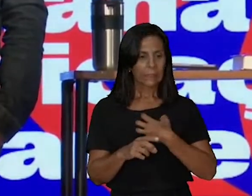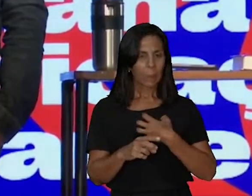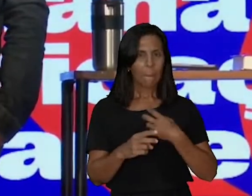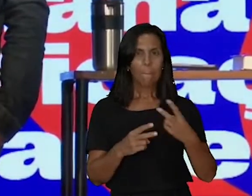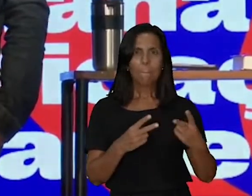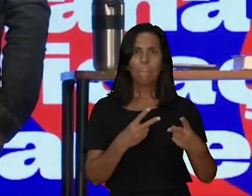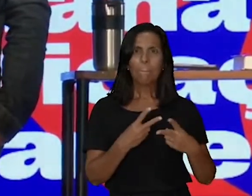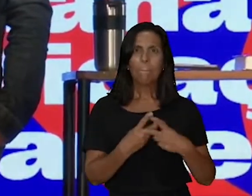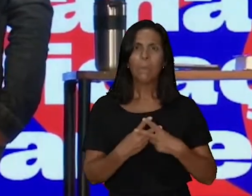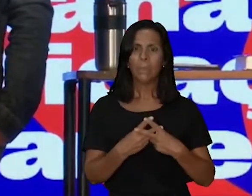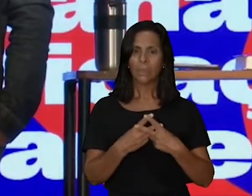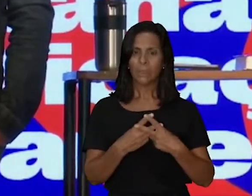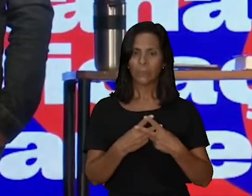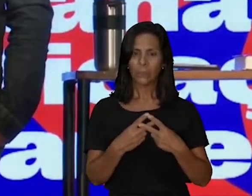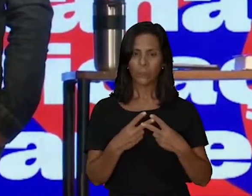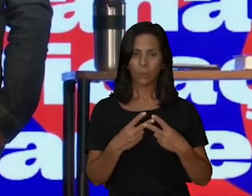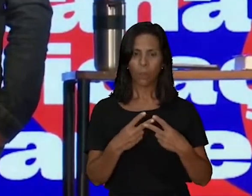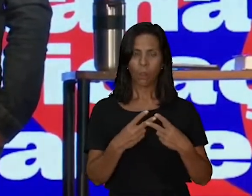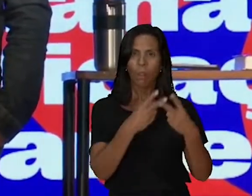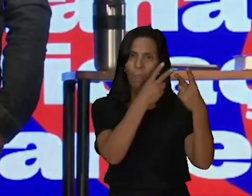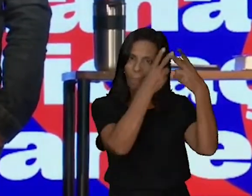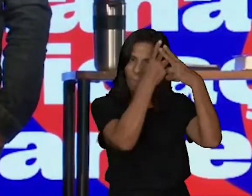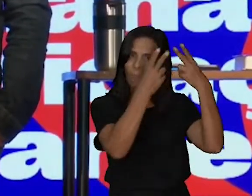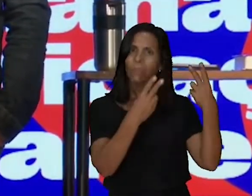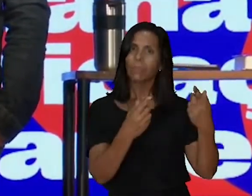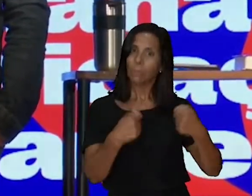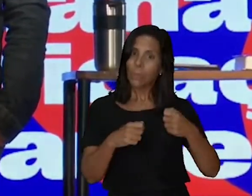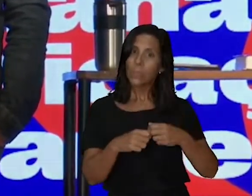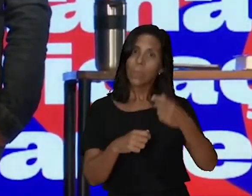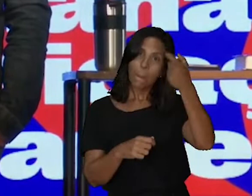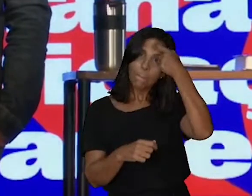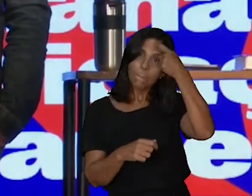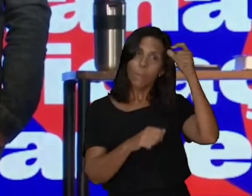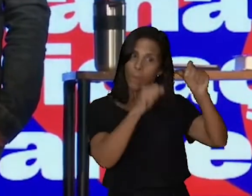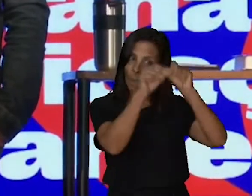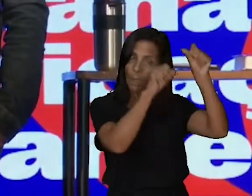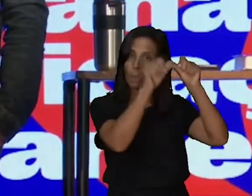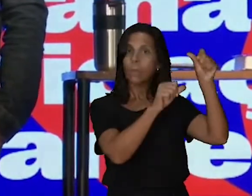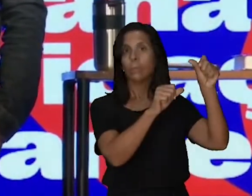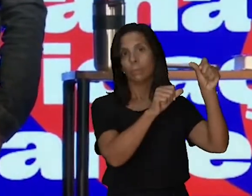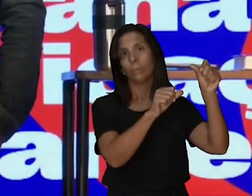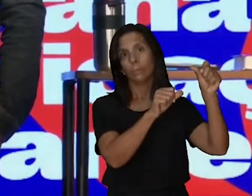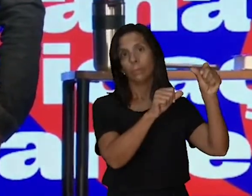libertação, de metanoia, de mudança de mente.